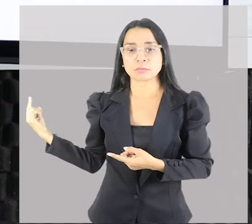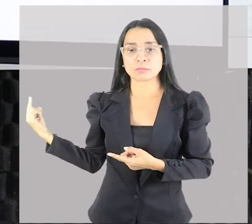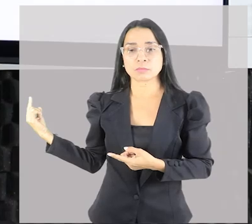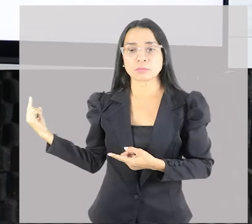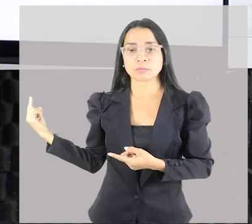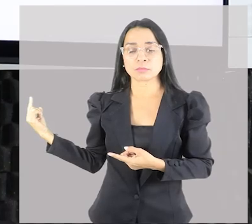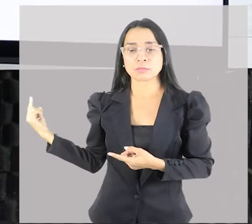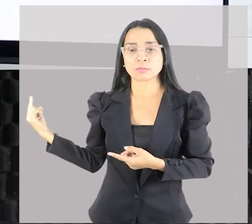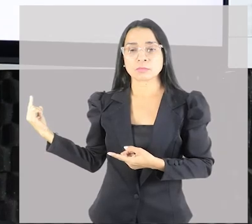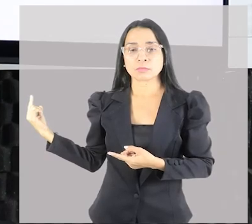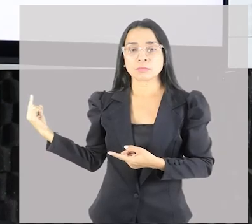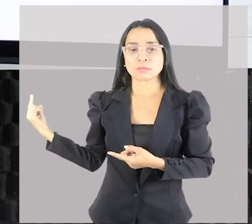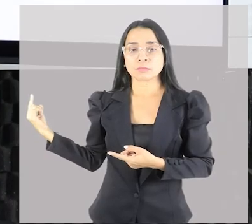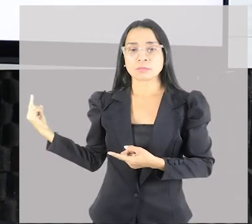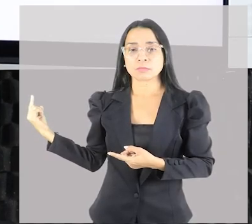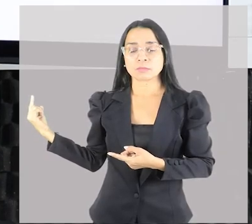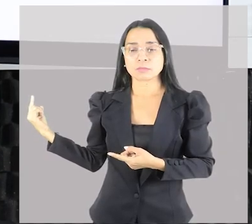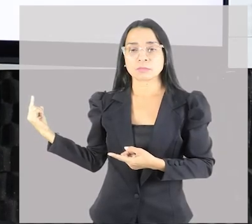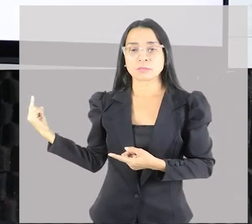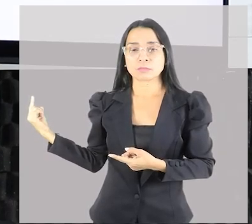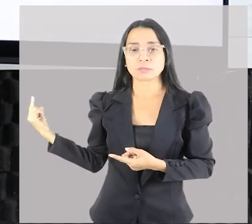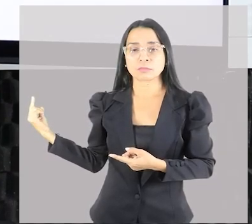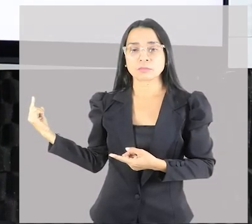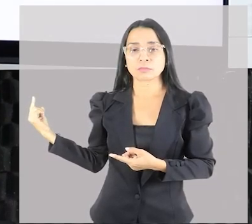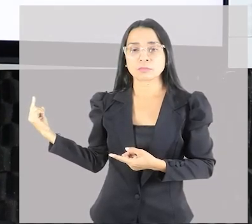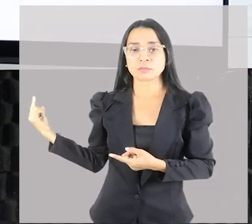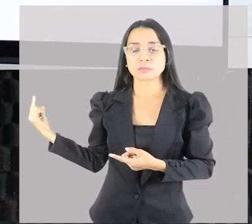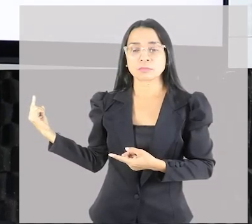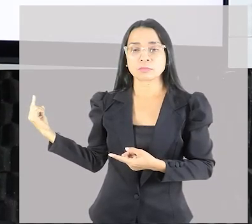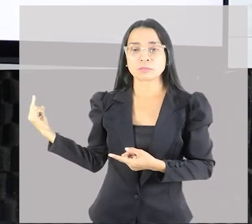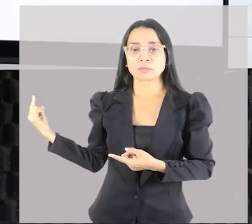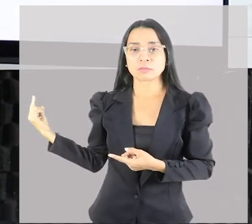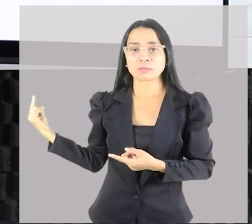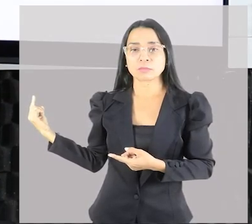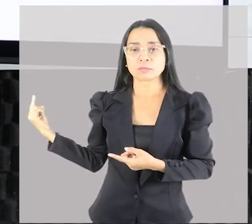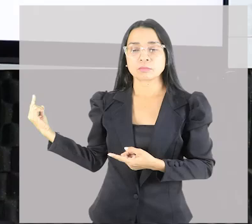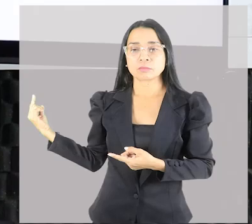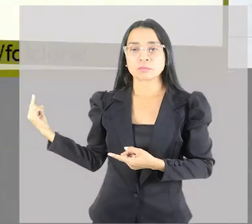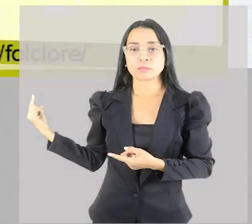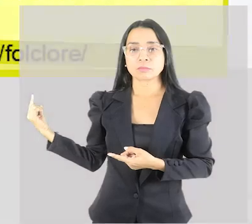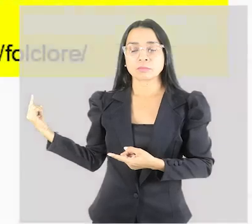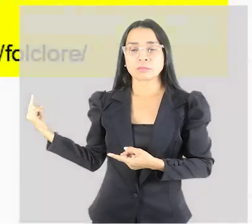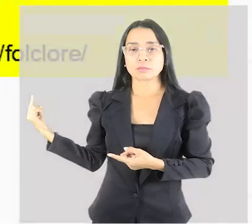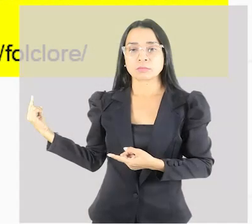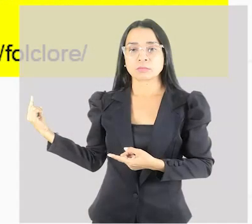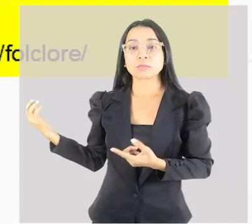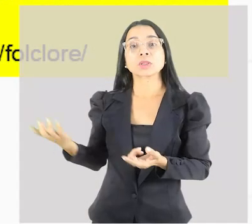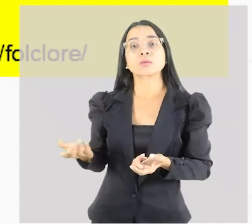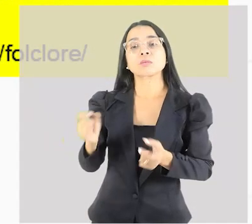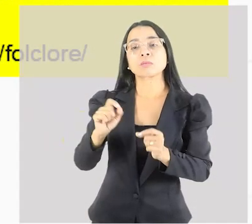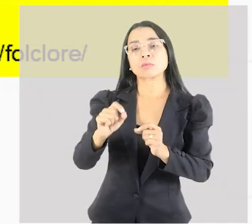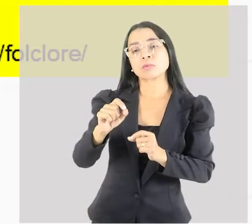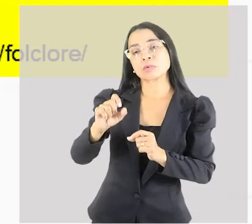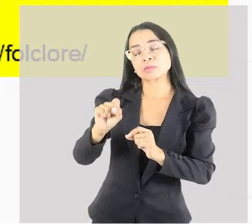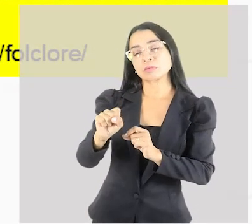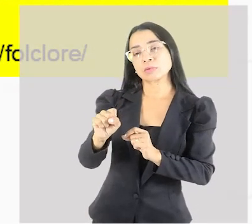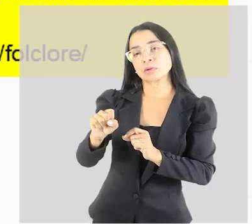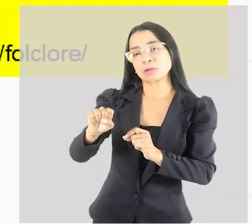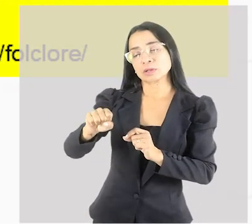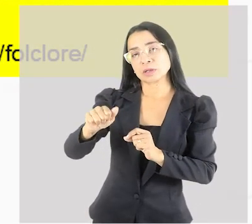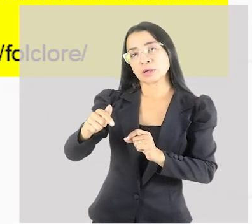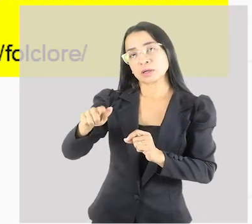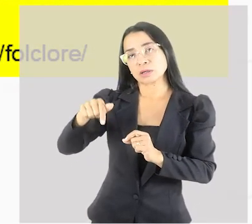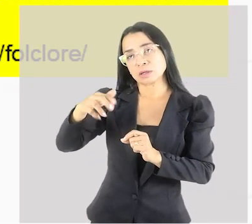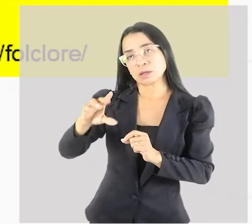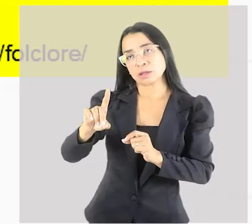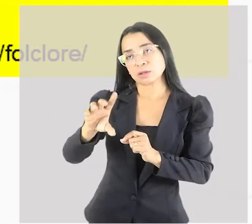celebração, recriando canções, sátiras, figurinos bordados para a ocasião. O lado sagrado do Meu Boi é